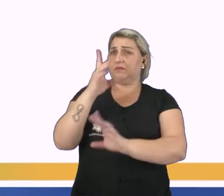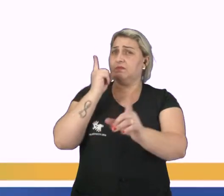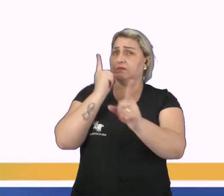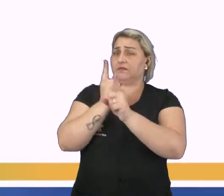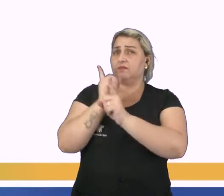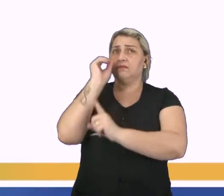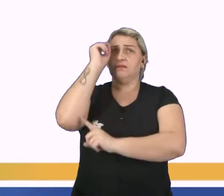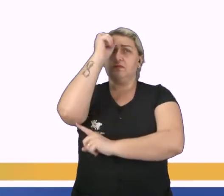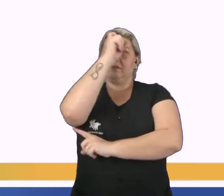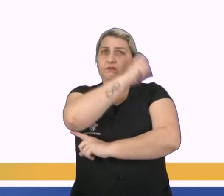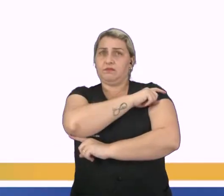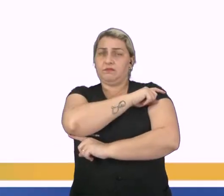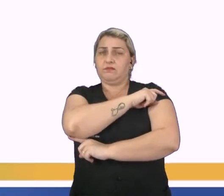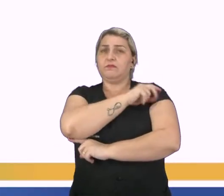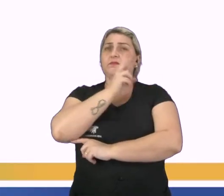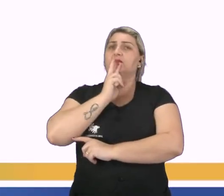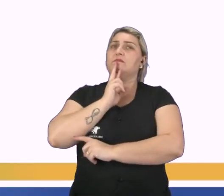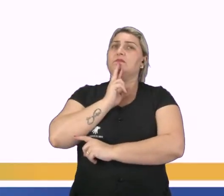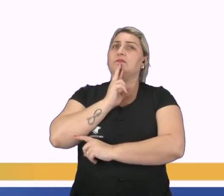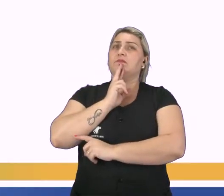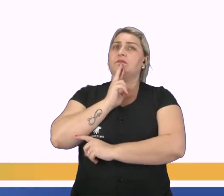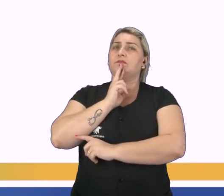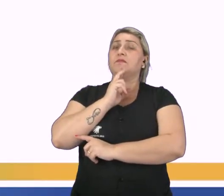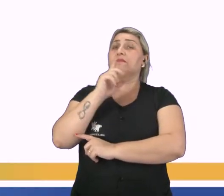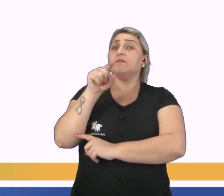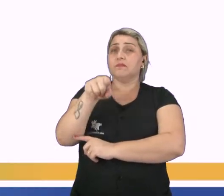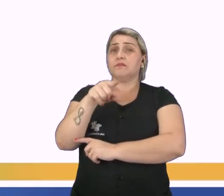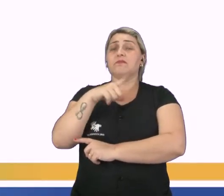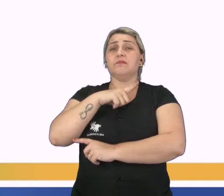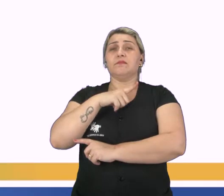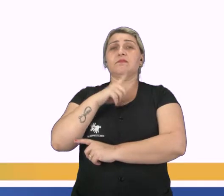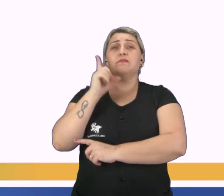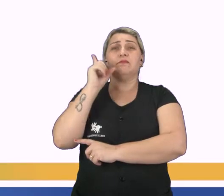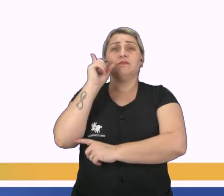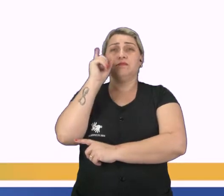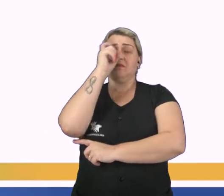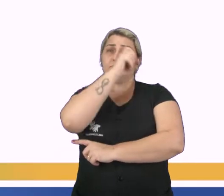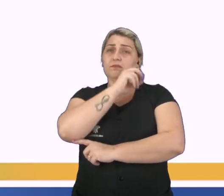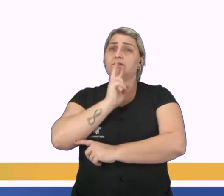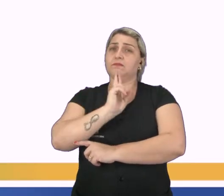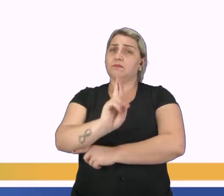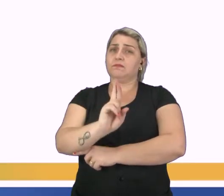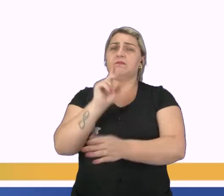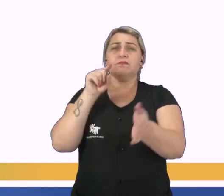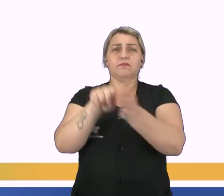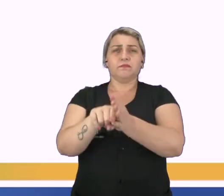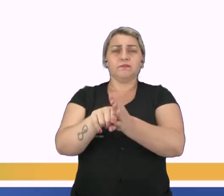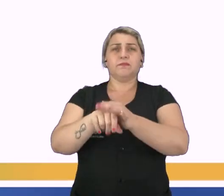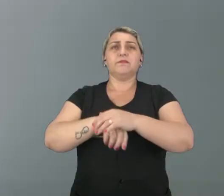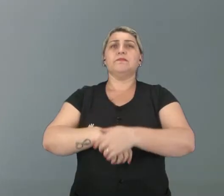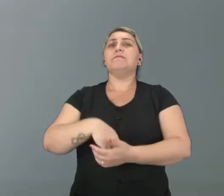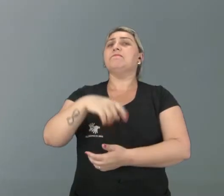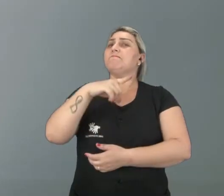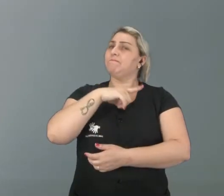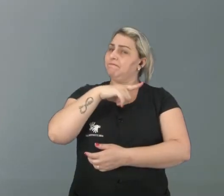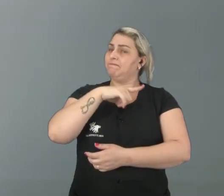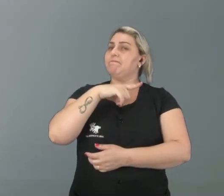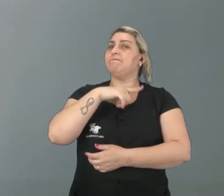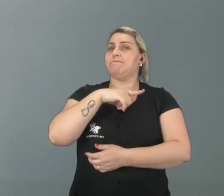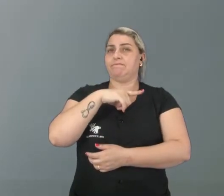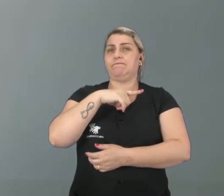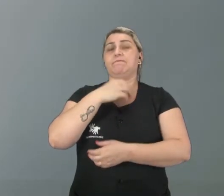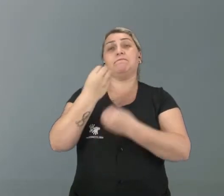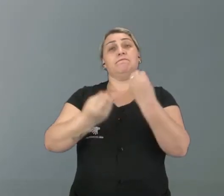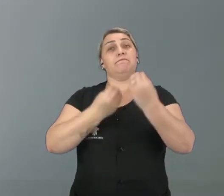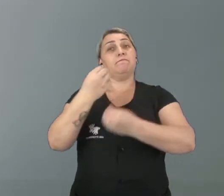Você encontrou com dificuldade? Você teve dificuldade para responder essa pergunta? Teve, né?